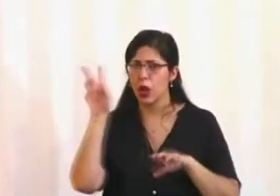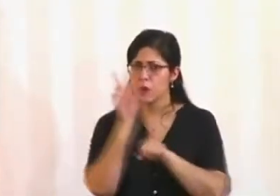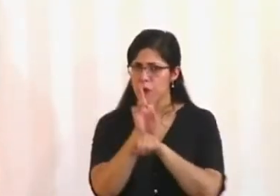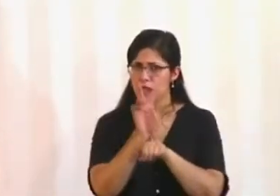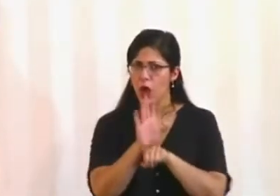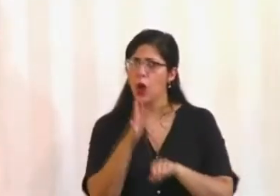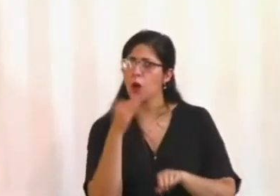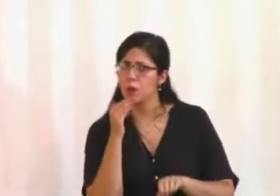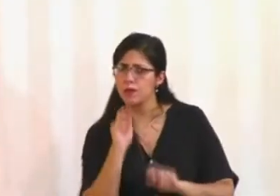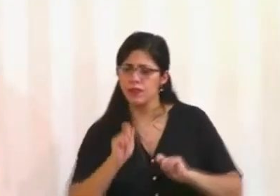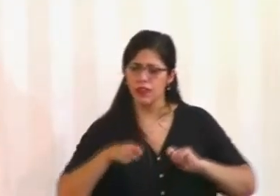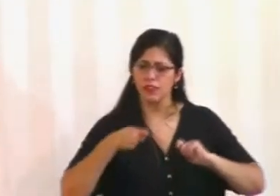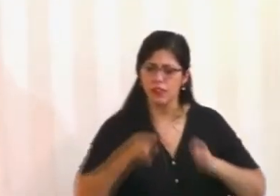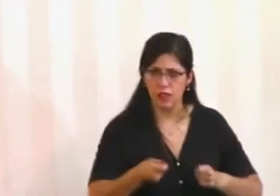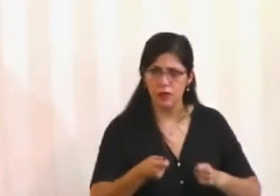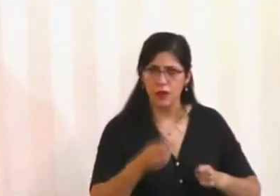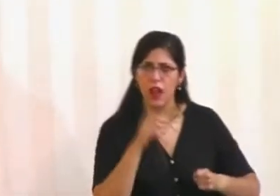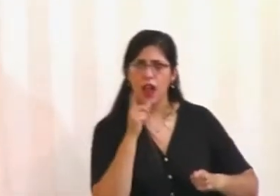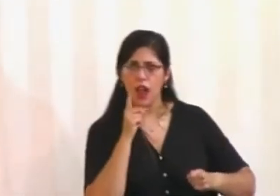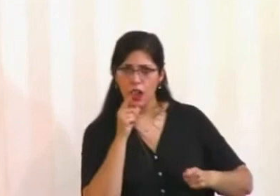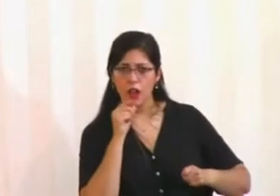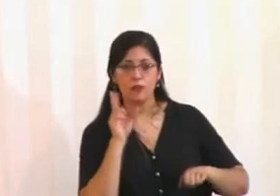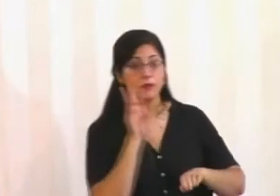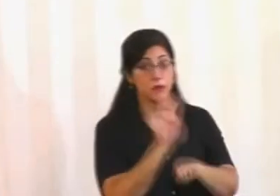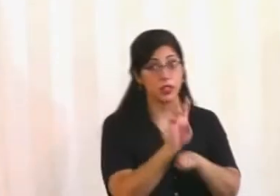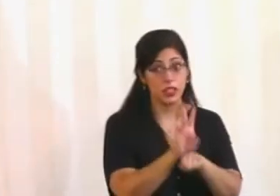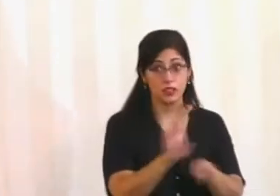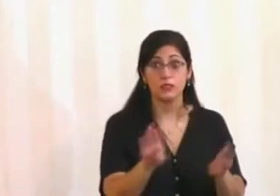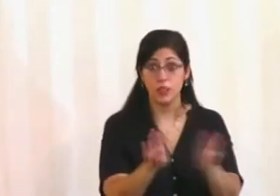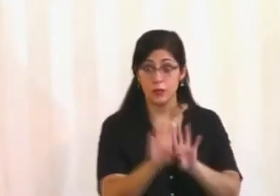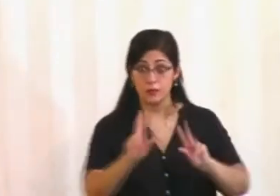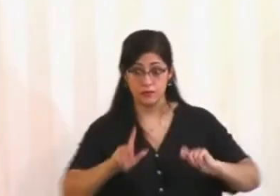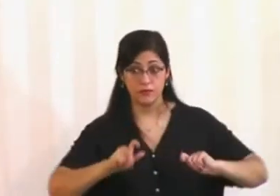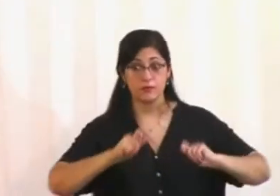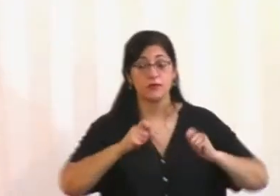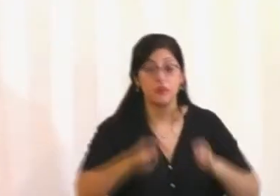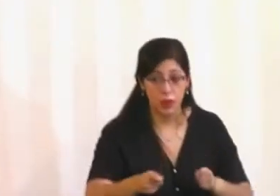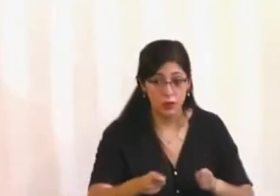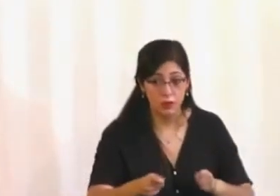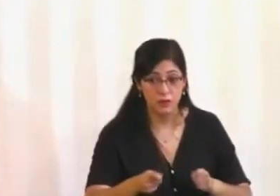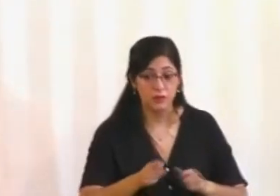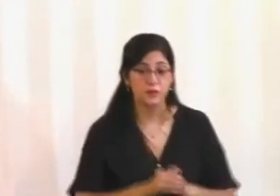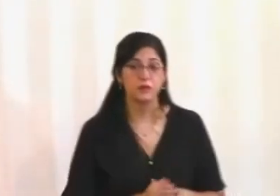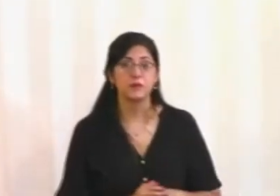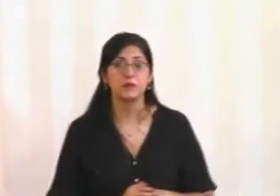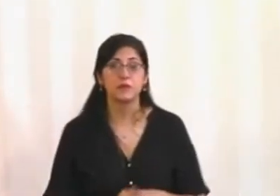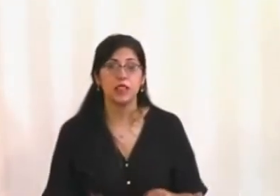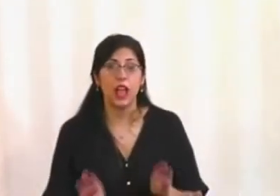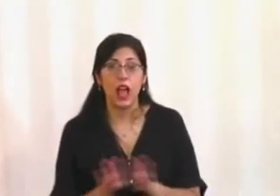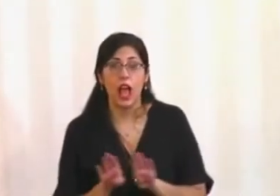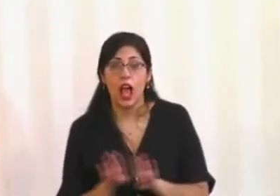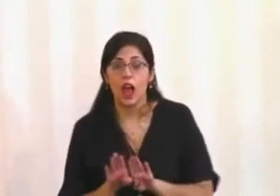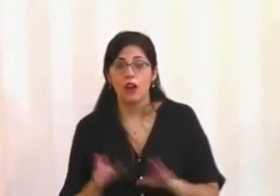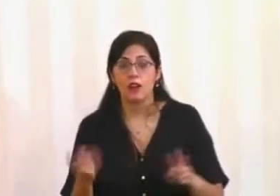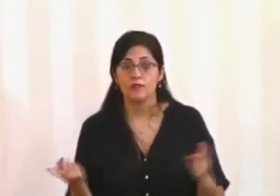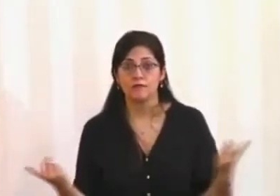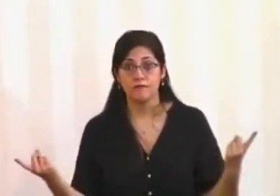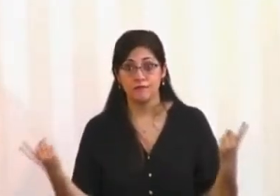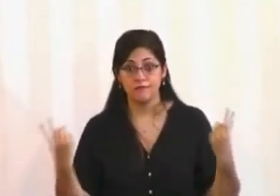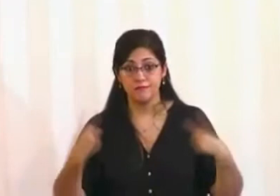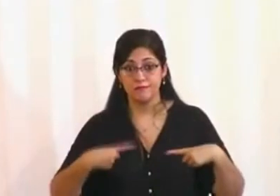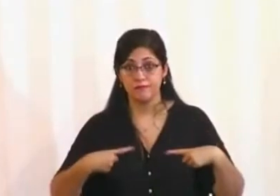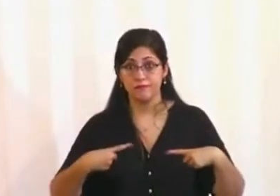deu provisão, Deus deu alimento, Deus deu proteção. Mas agora Deus o levará para um tempo de confrontação